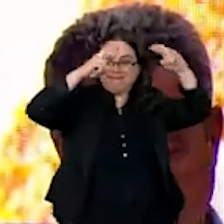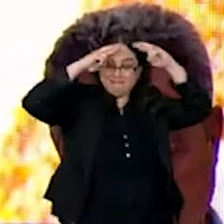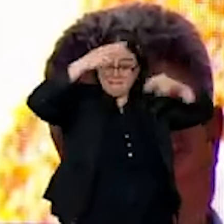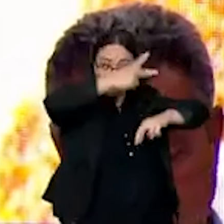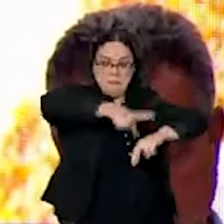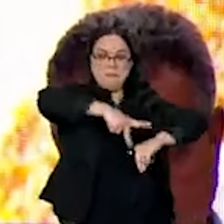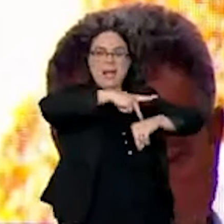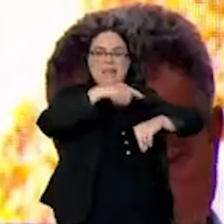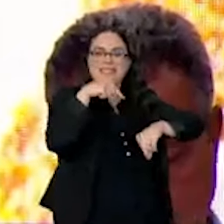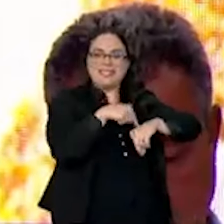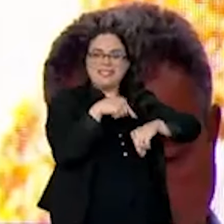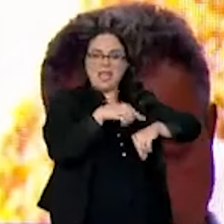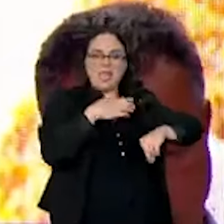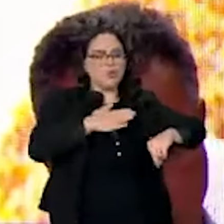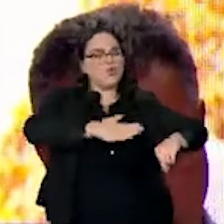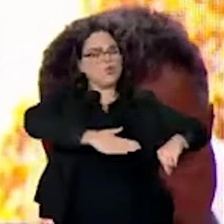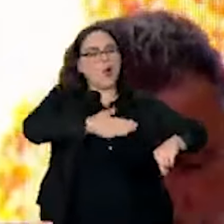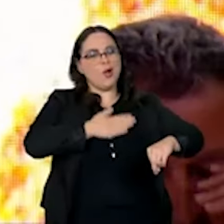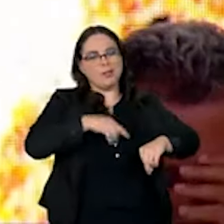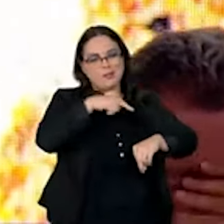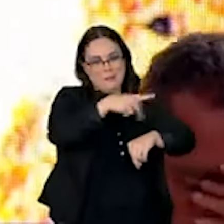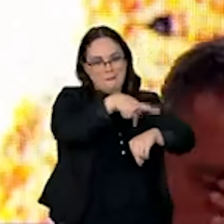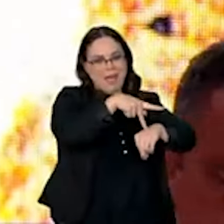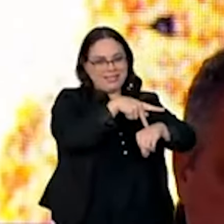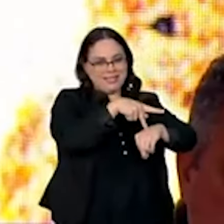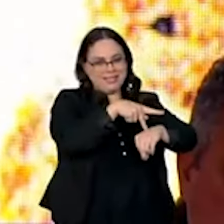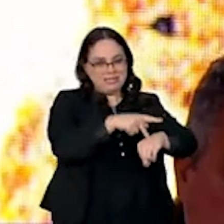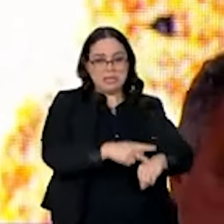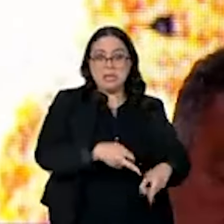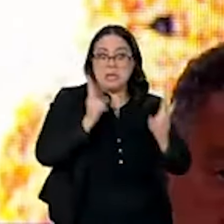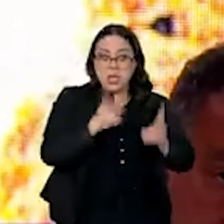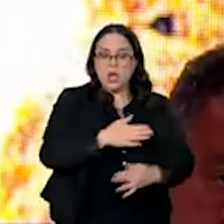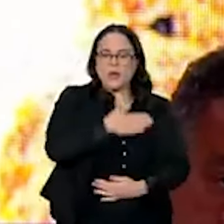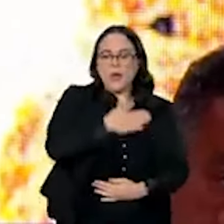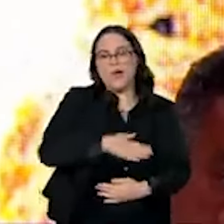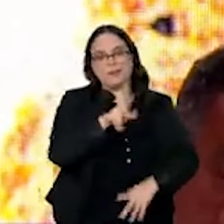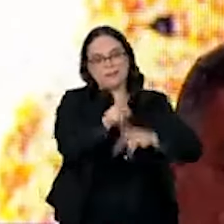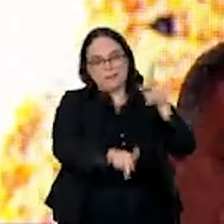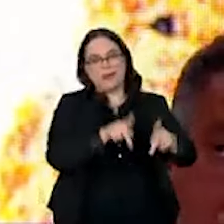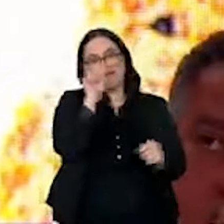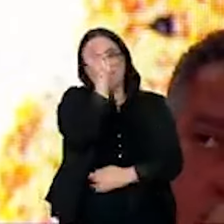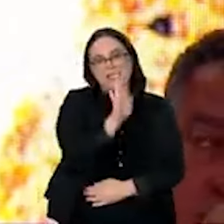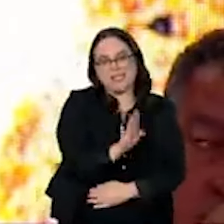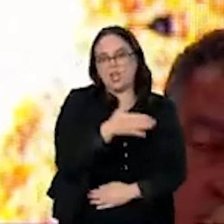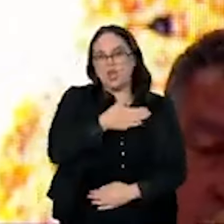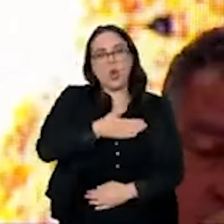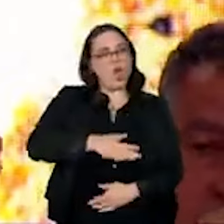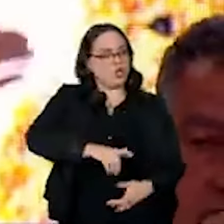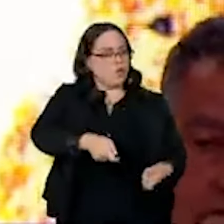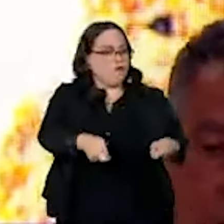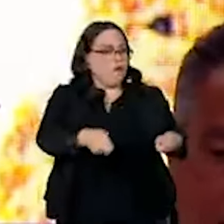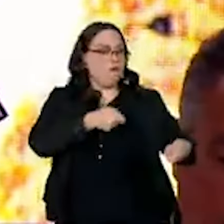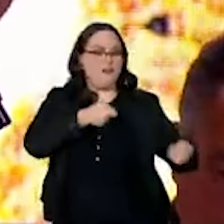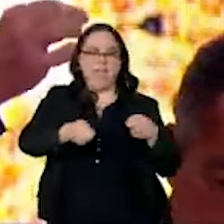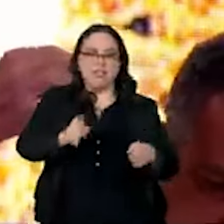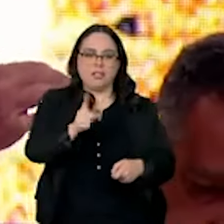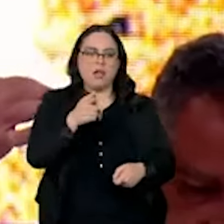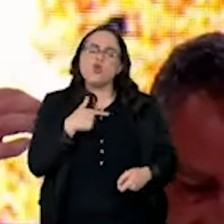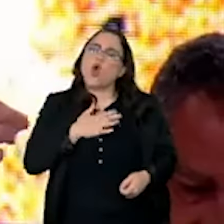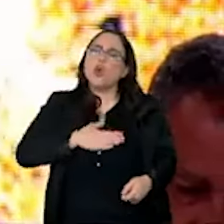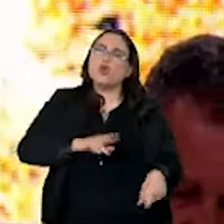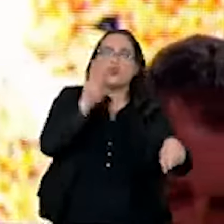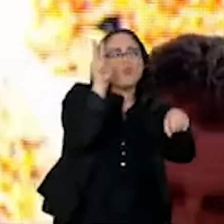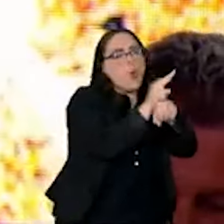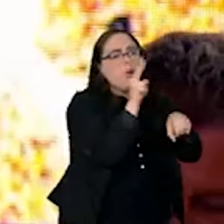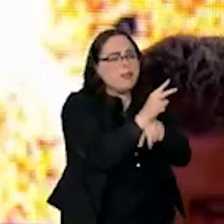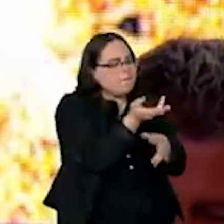país. Eu gosto desse país e gosto do povo brasileiro e não gosto de governar, eu gosto de cuidar.